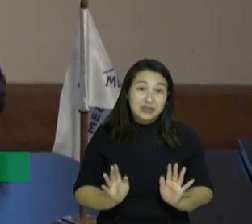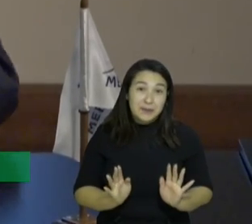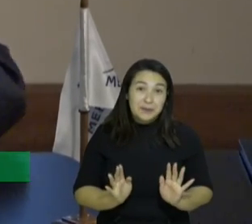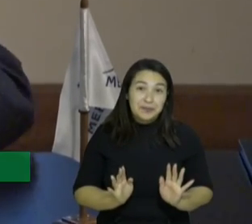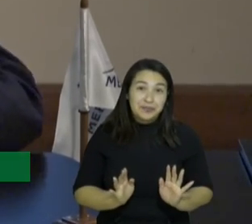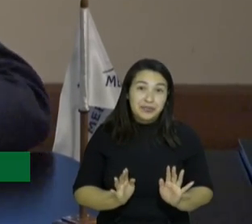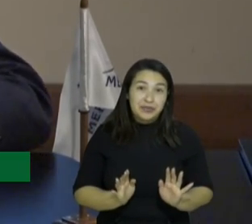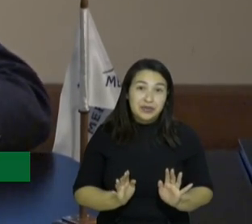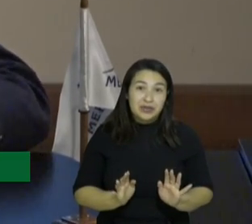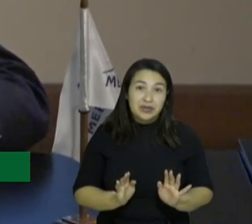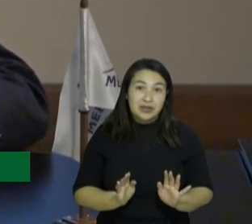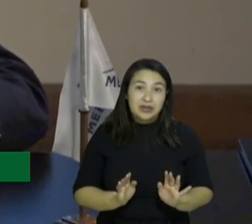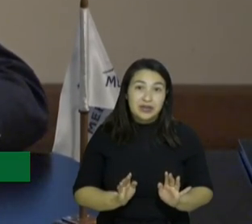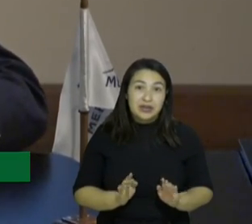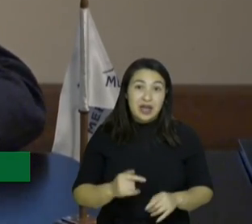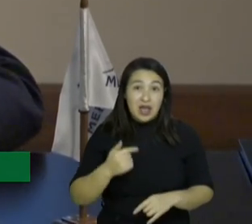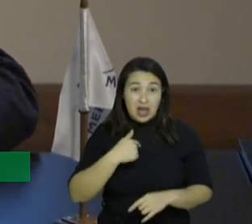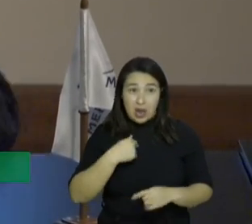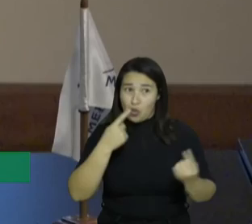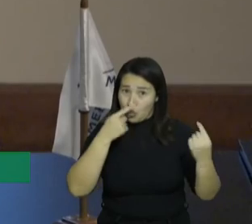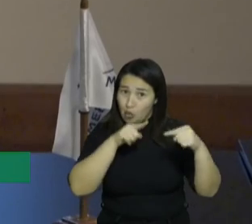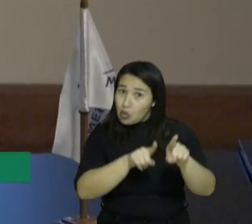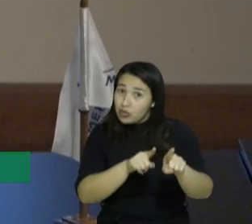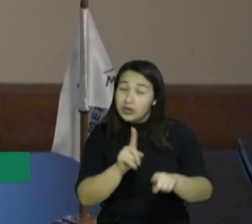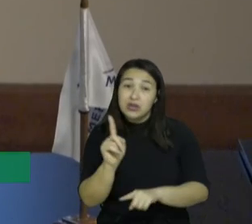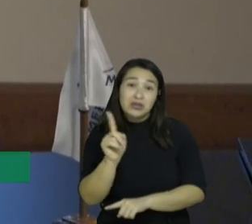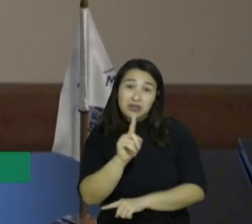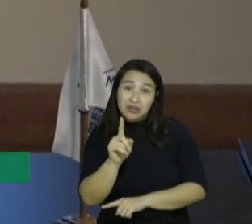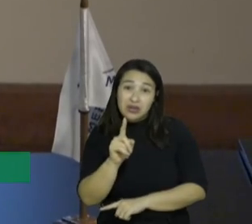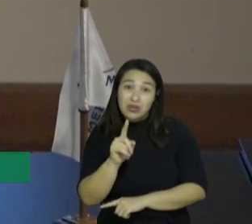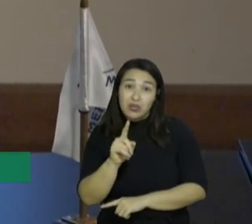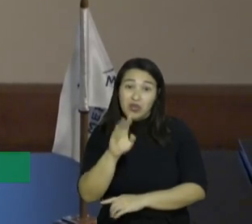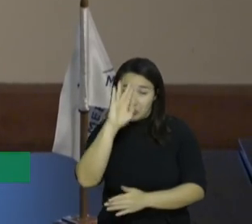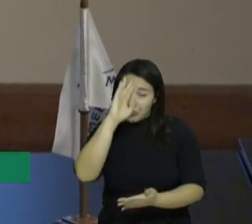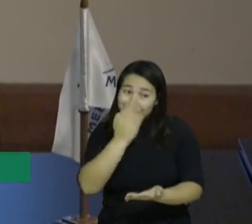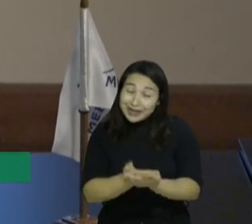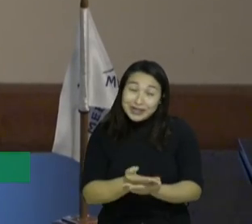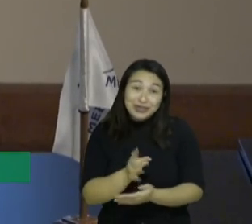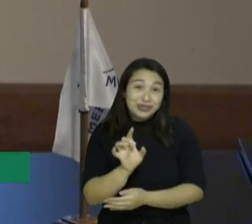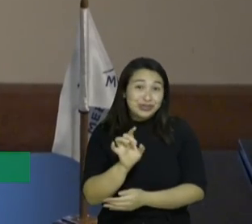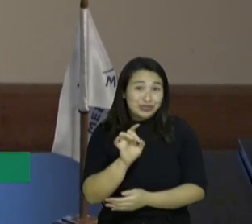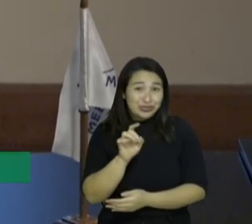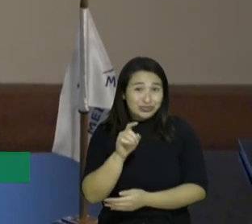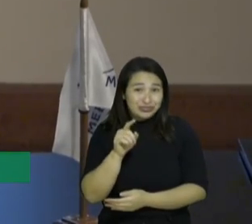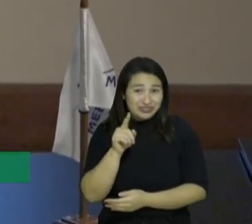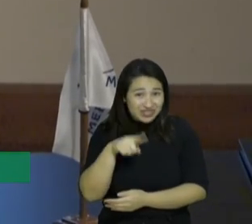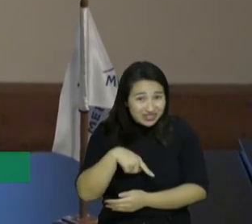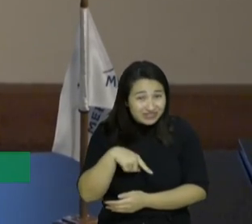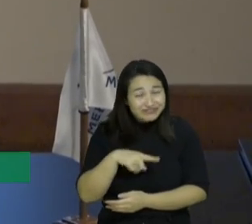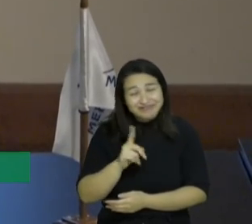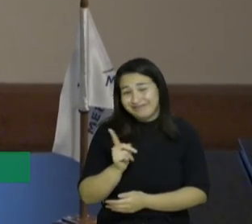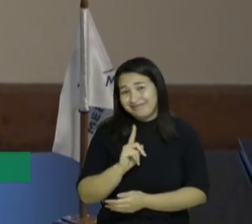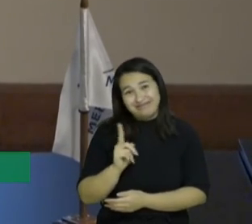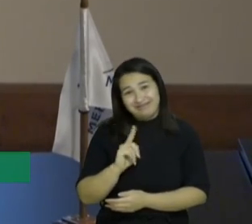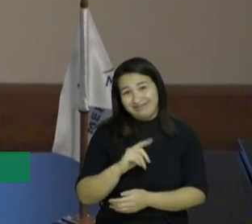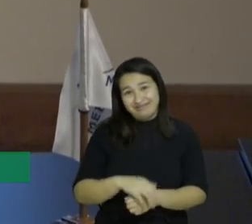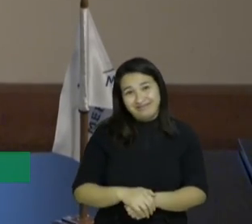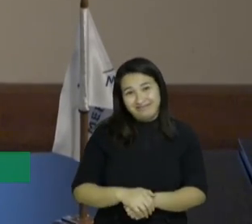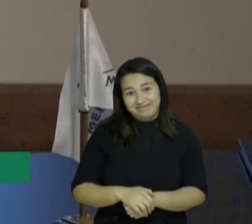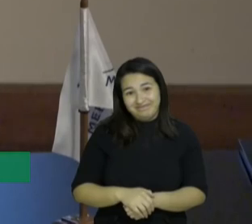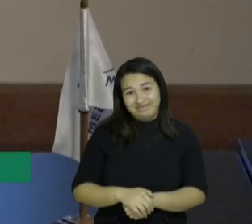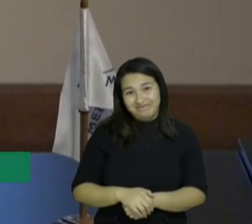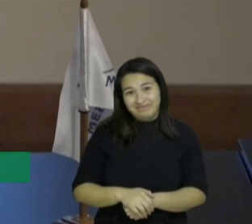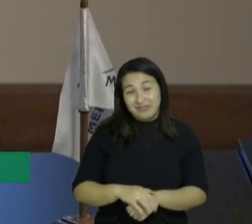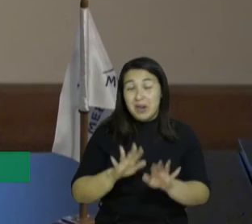cético não quer dizer contrário muito bem colocado pelo professor Claus né eu acredito que eh quanto mais